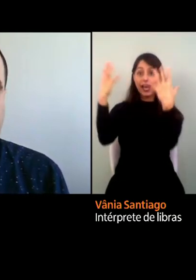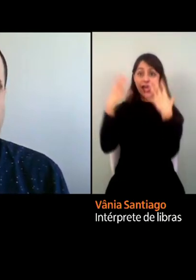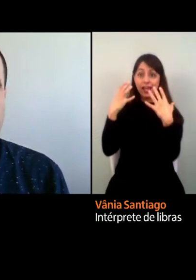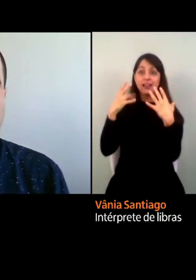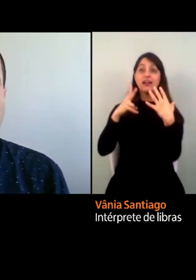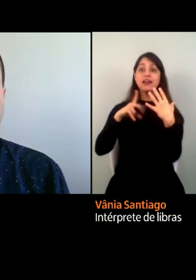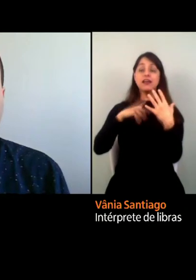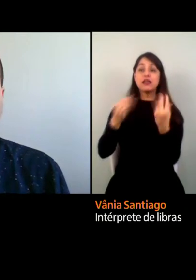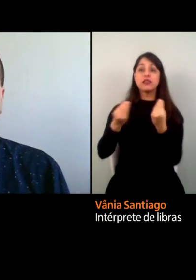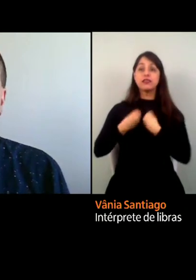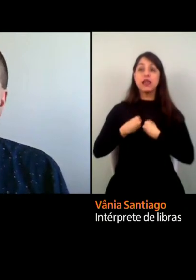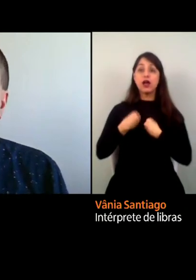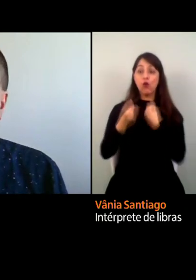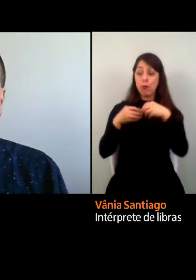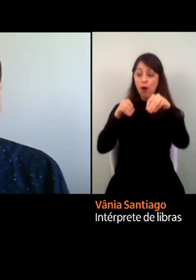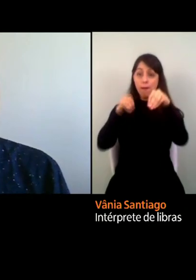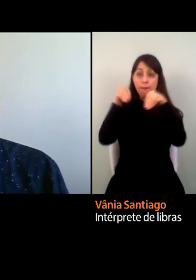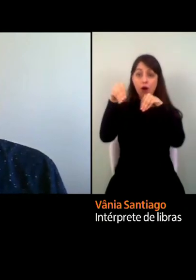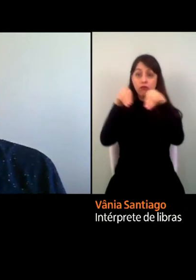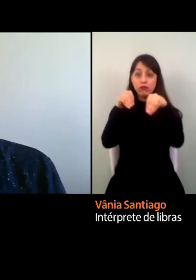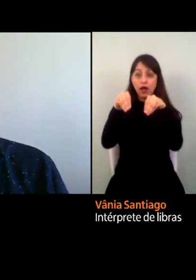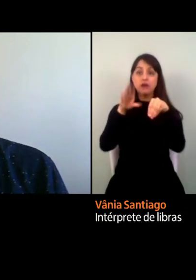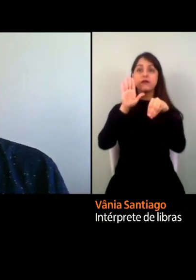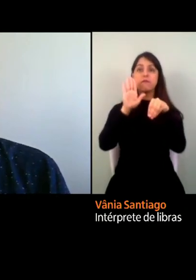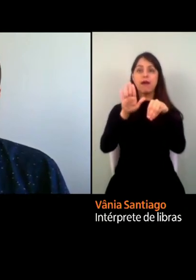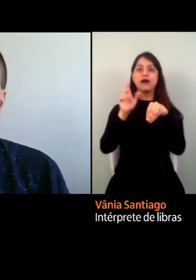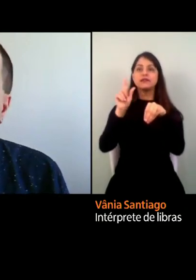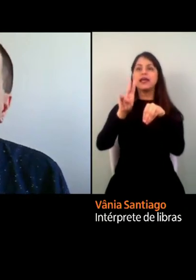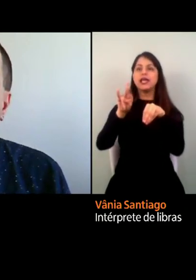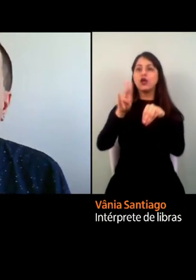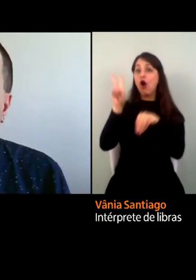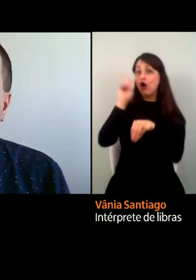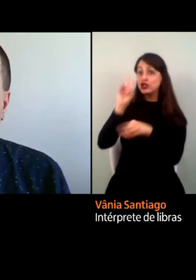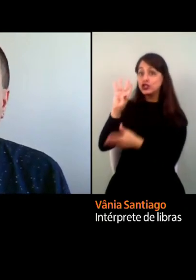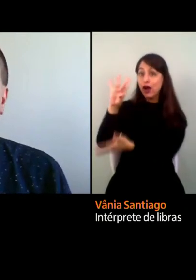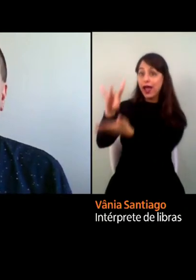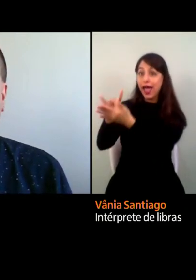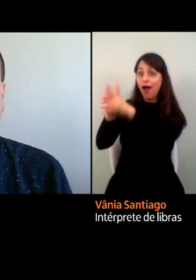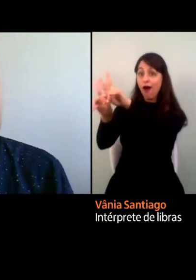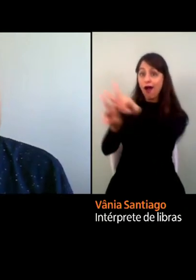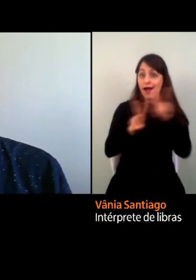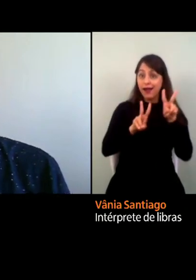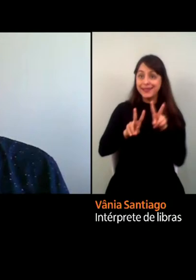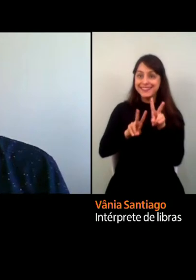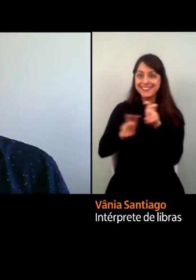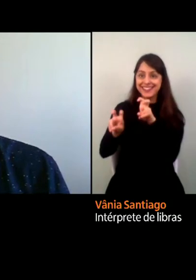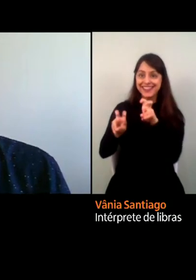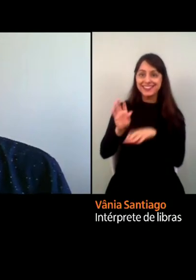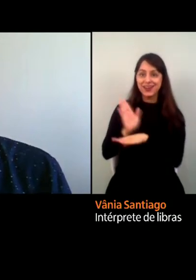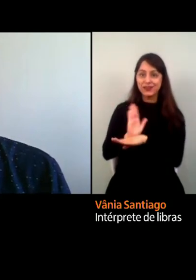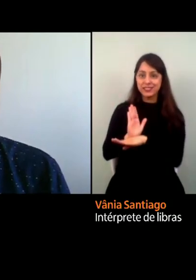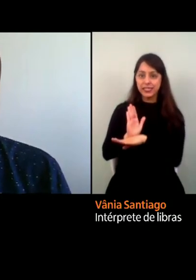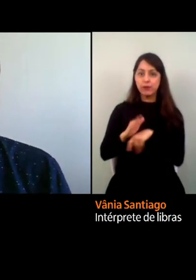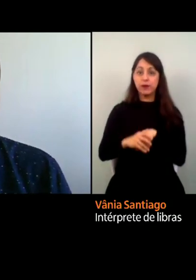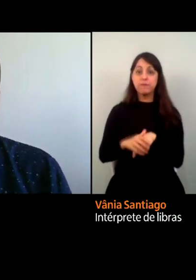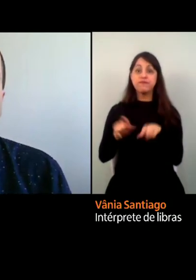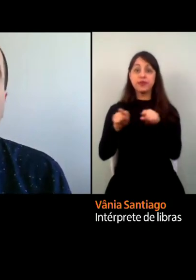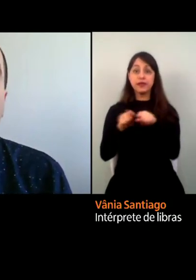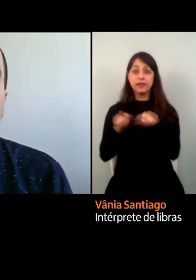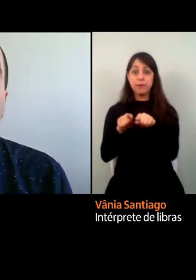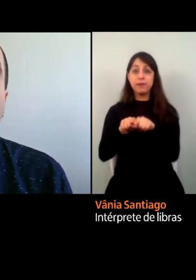sem aspas. O termo do vocábulo e os termos da equação da imagem dialética de